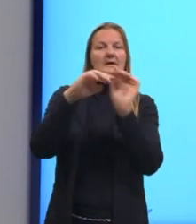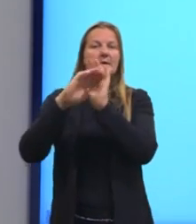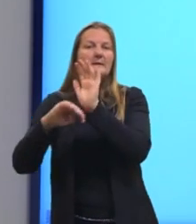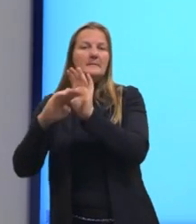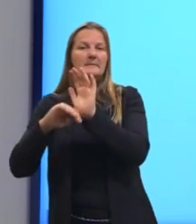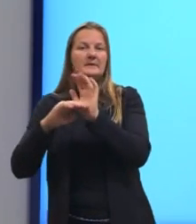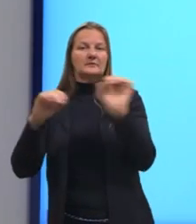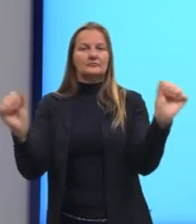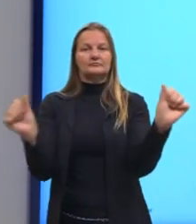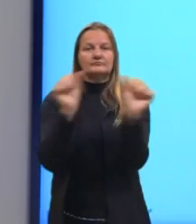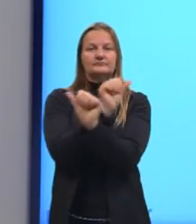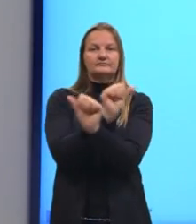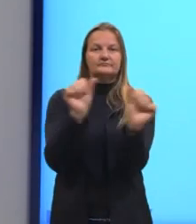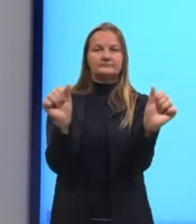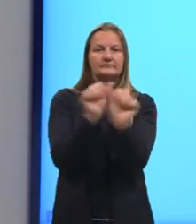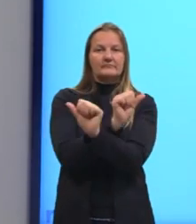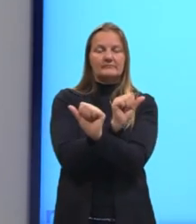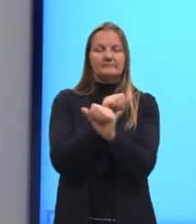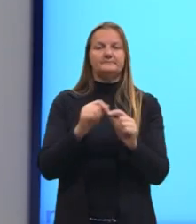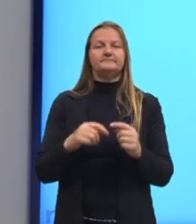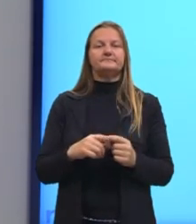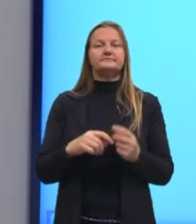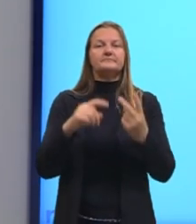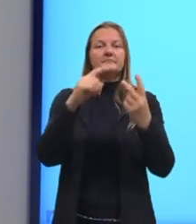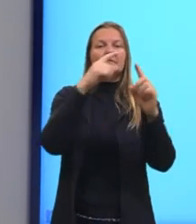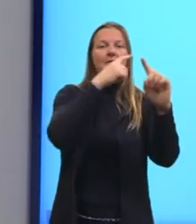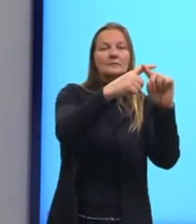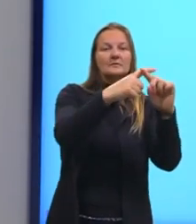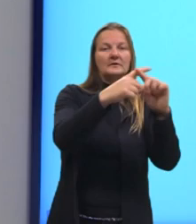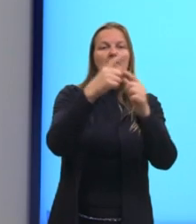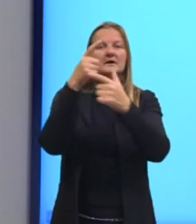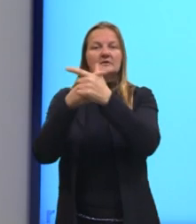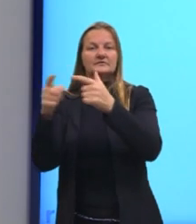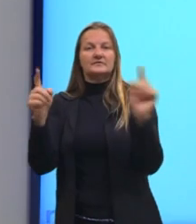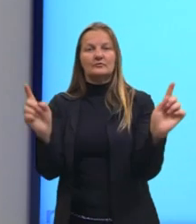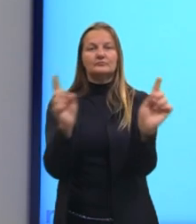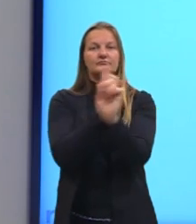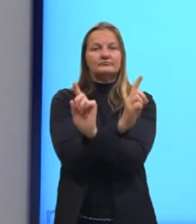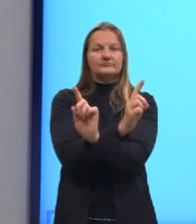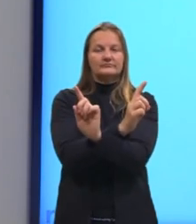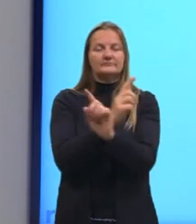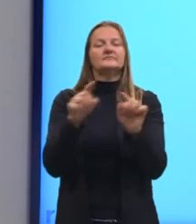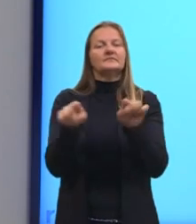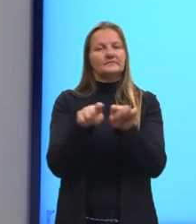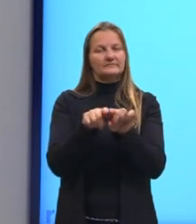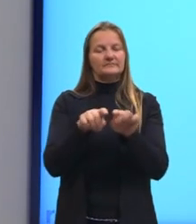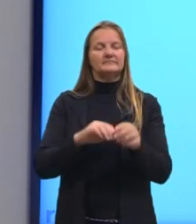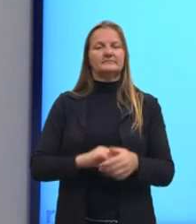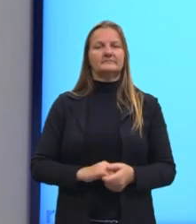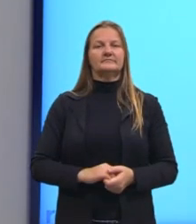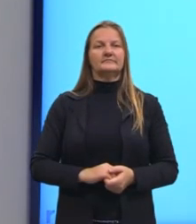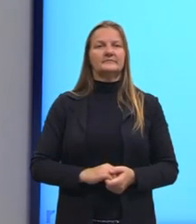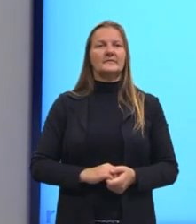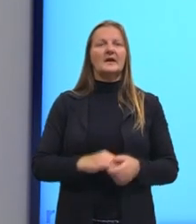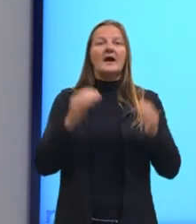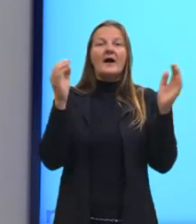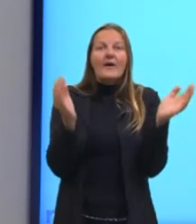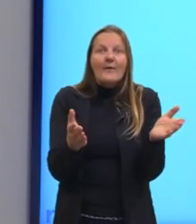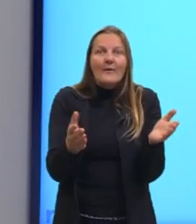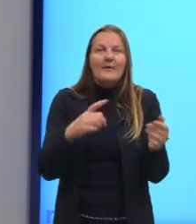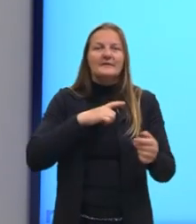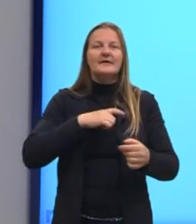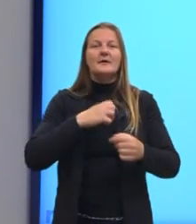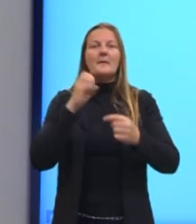e e são aplicações inversas multiplicação e divisão também são operações inversas e